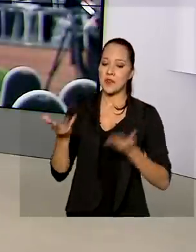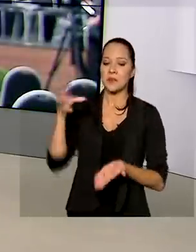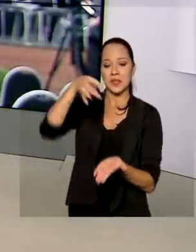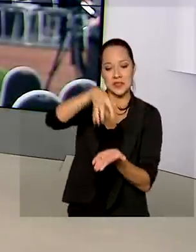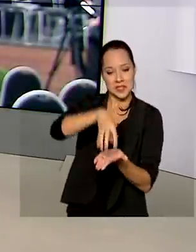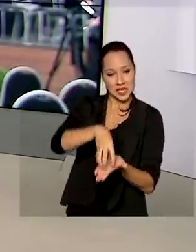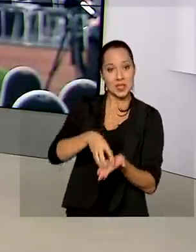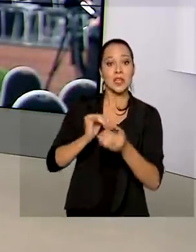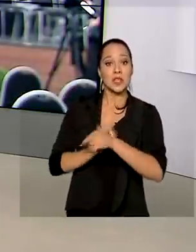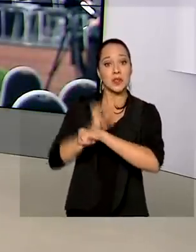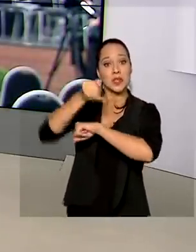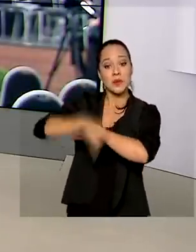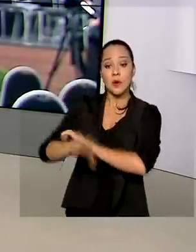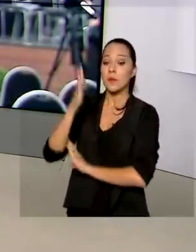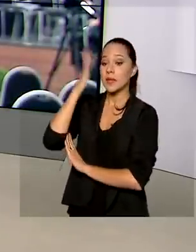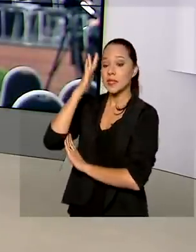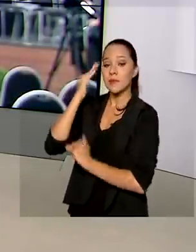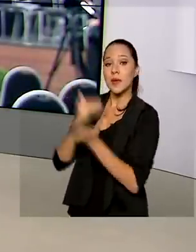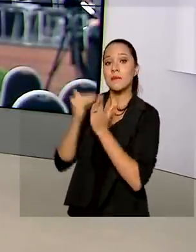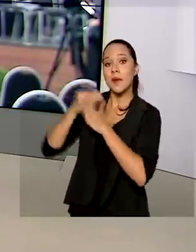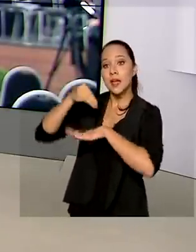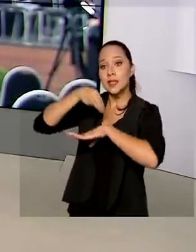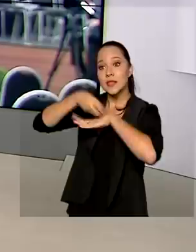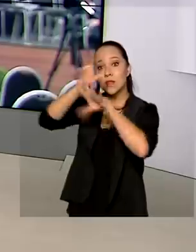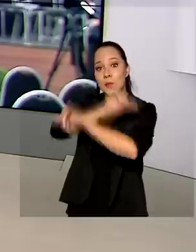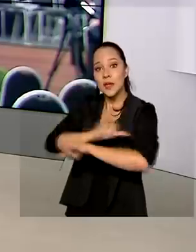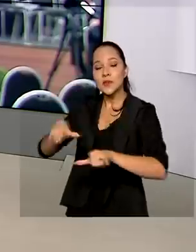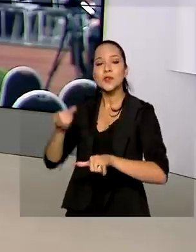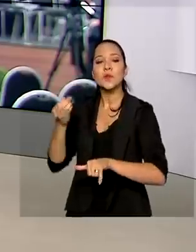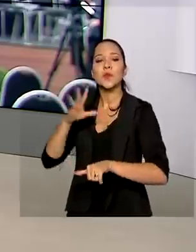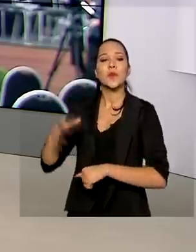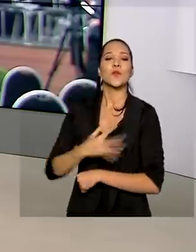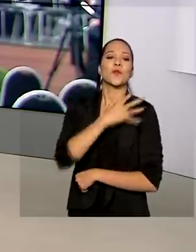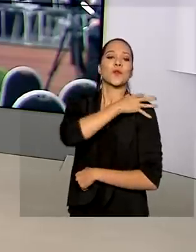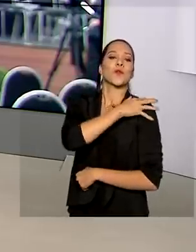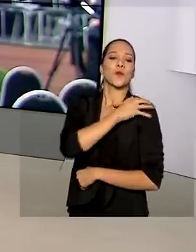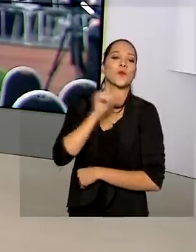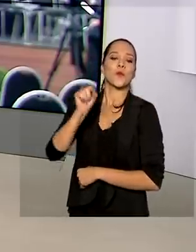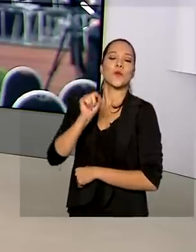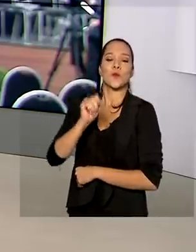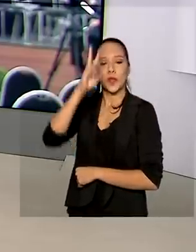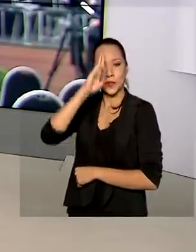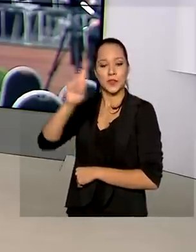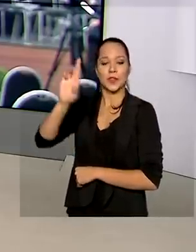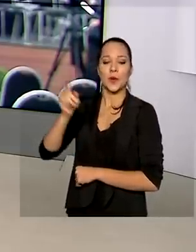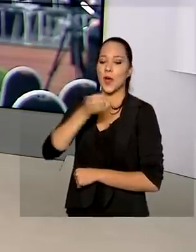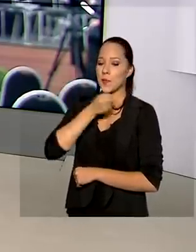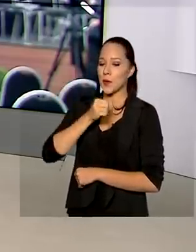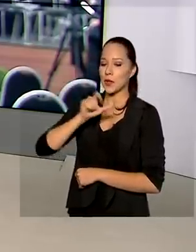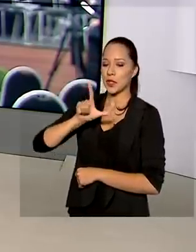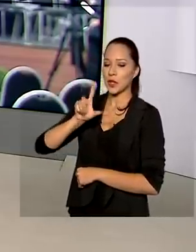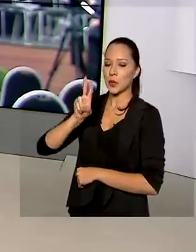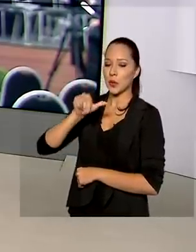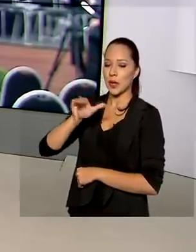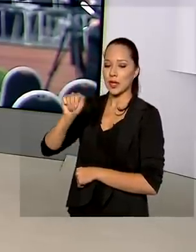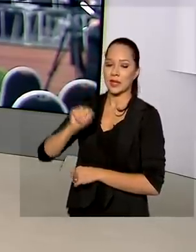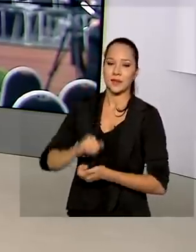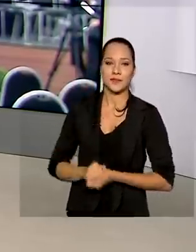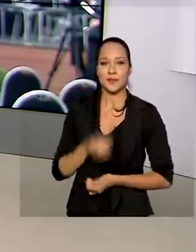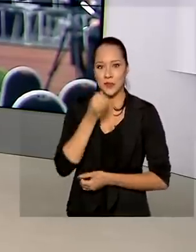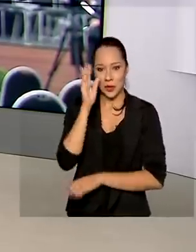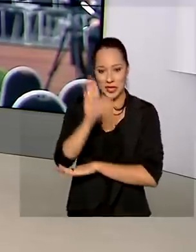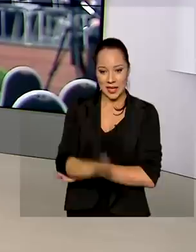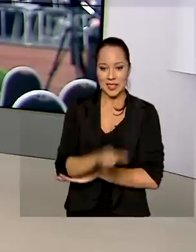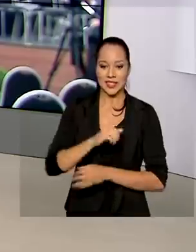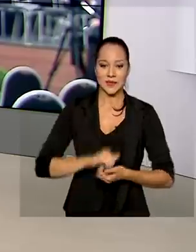sede de Itaipu para saber mais informações sobre o novo comando da companhia com a repórter Luana Karen. Oi, Luana. Boa